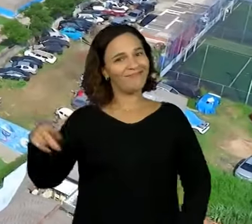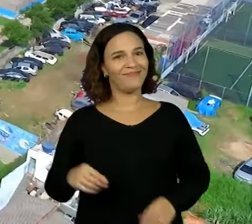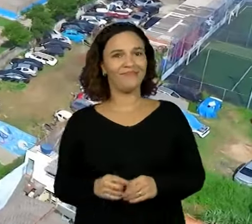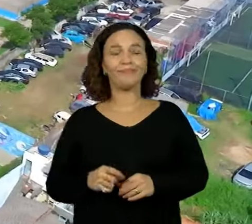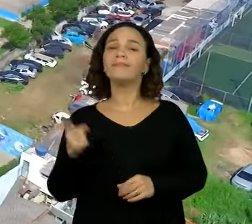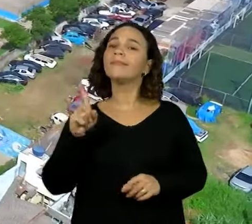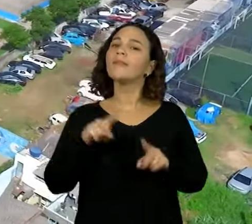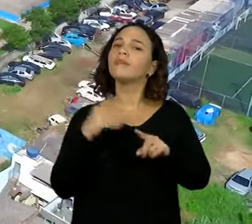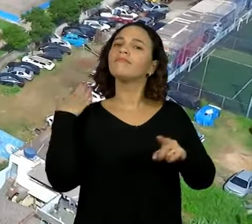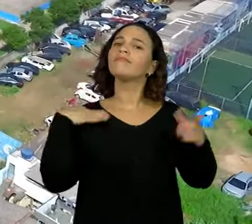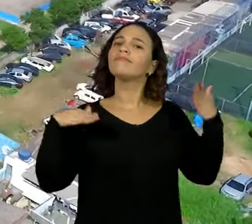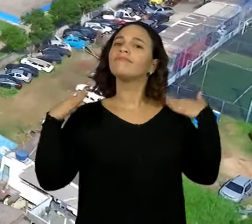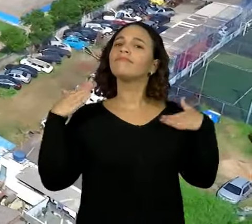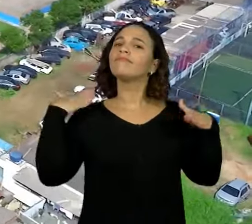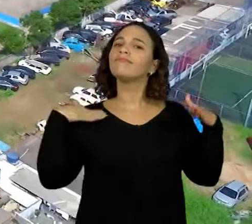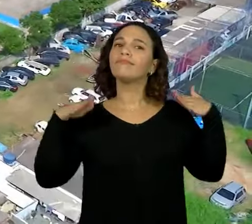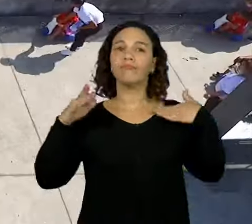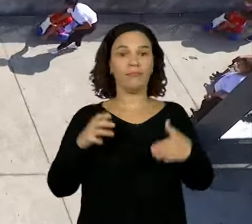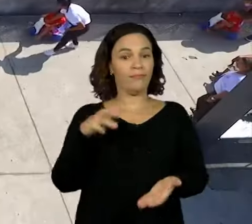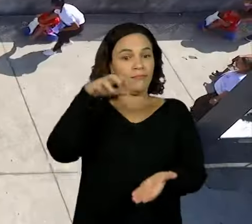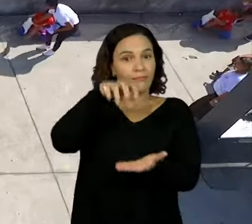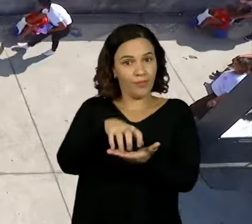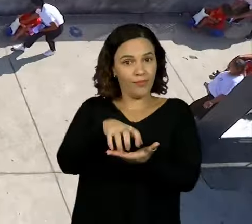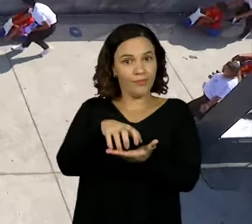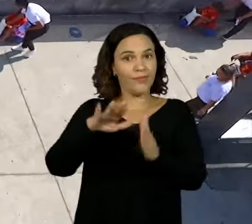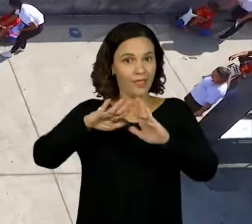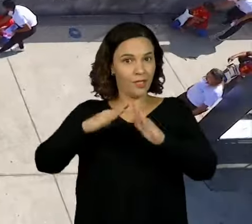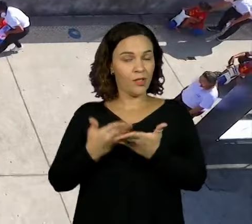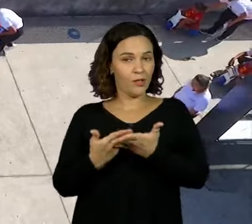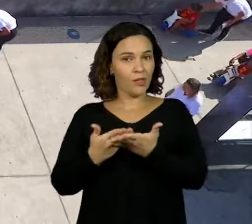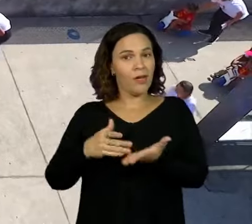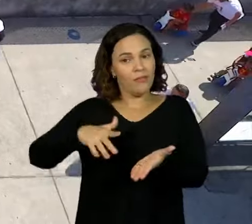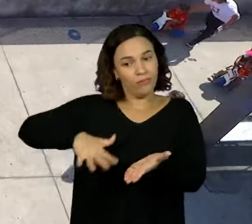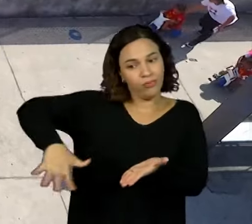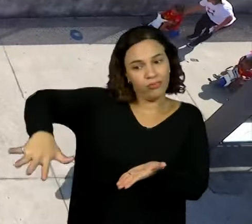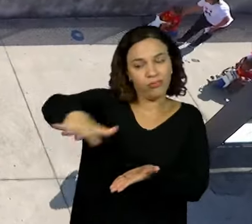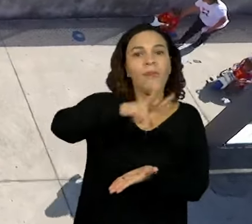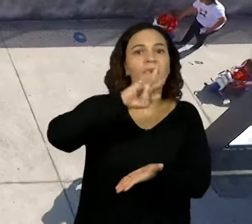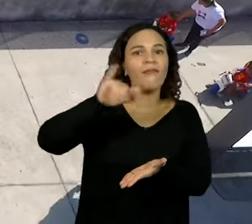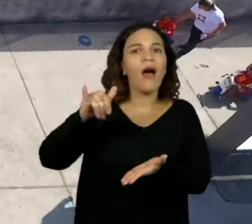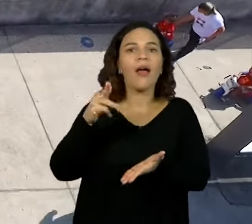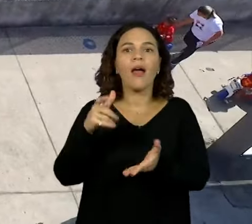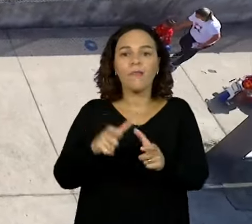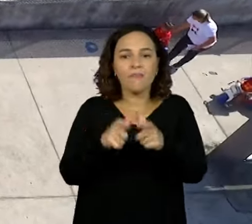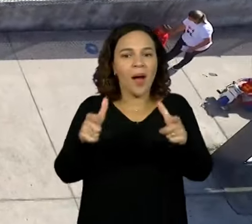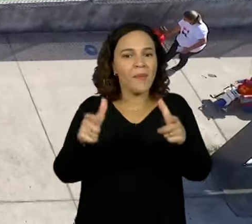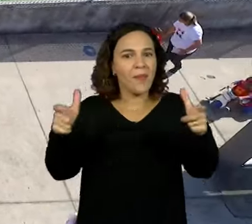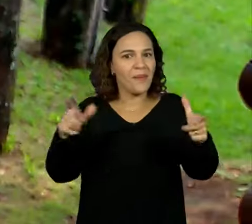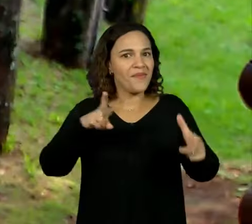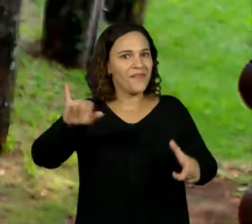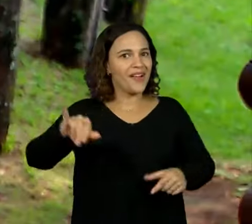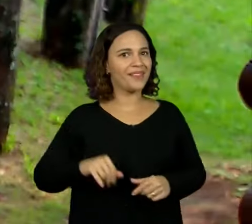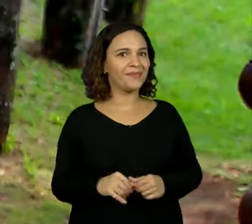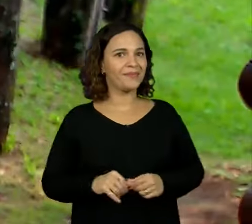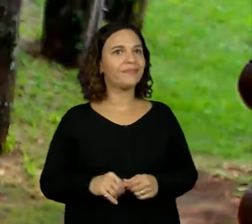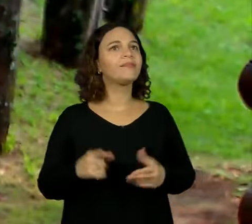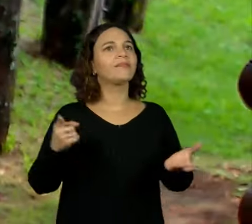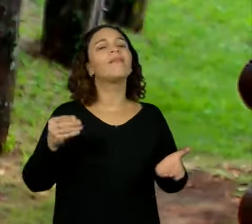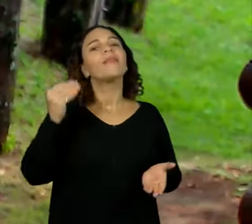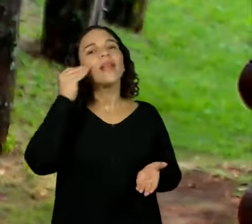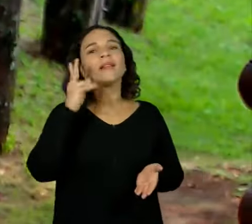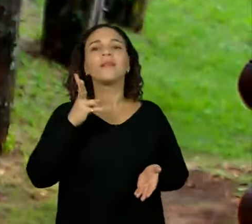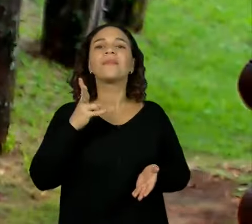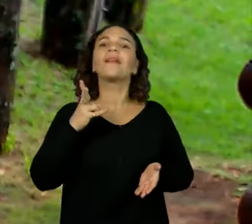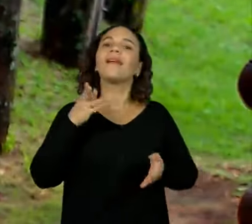ainda acontecem ao redor do SEI, mas logo esse trajeto deve ser ampliado. Está fazendo essa